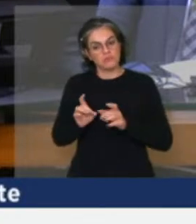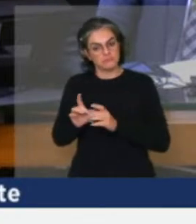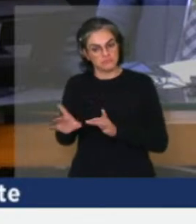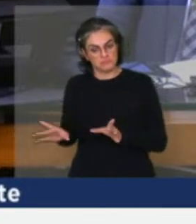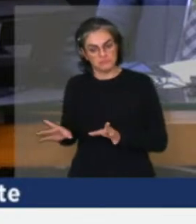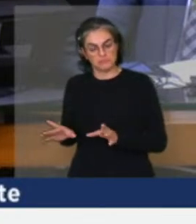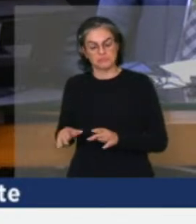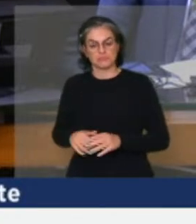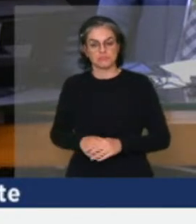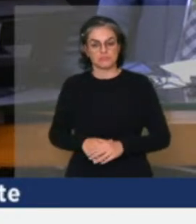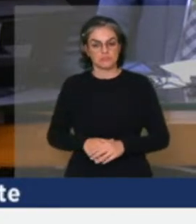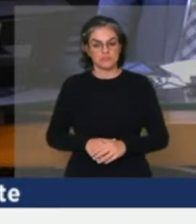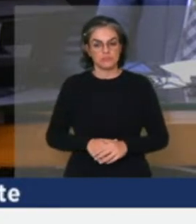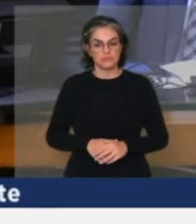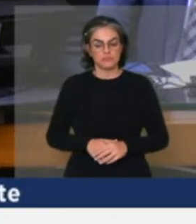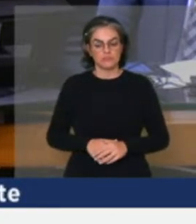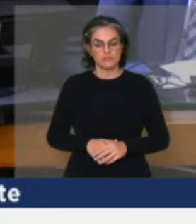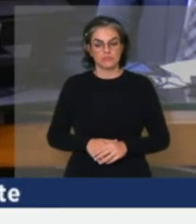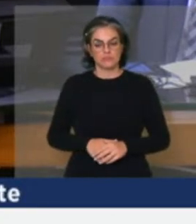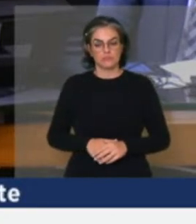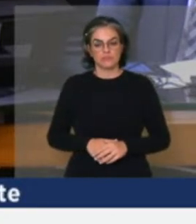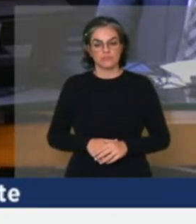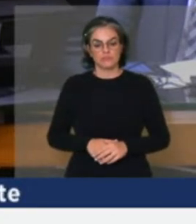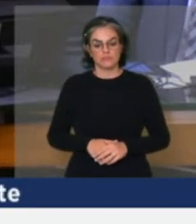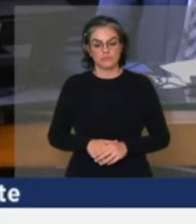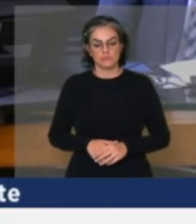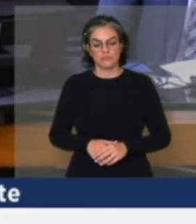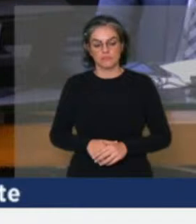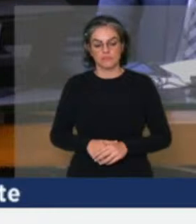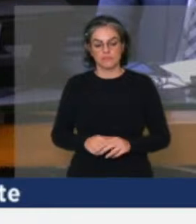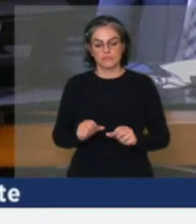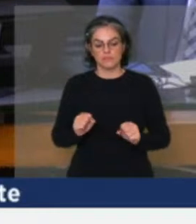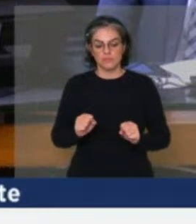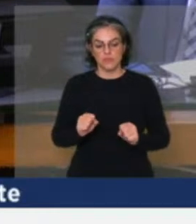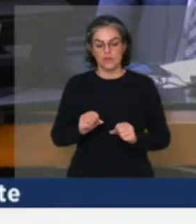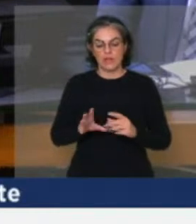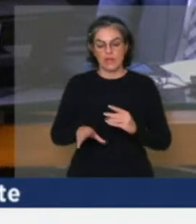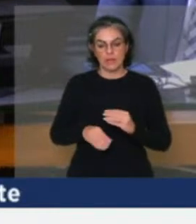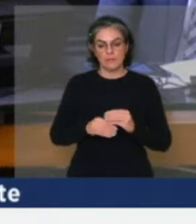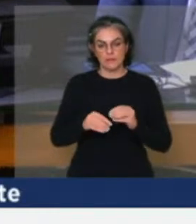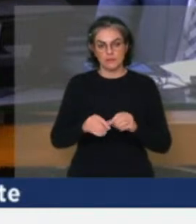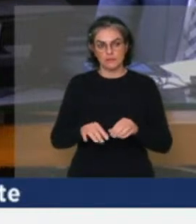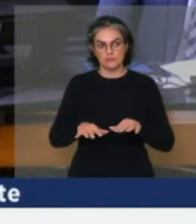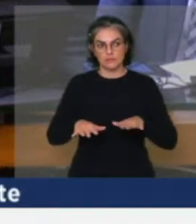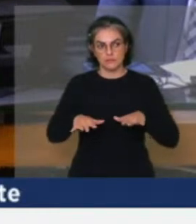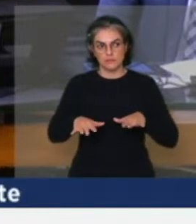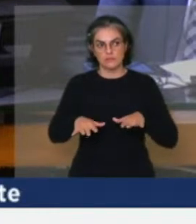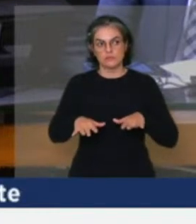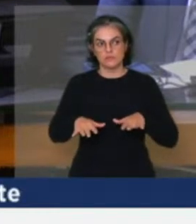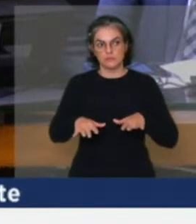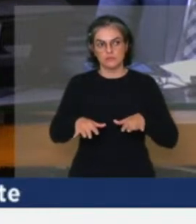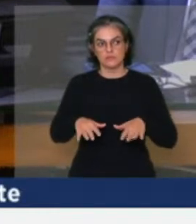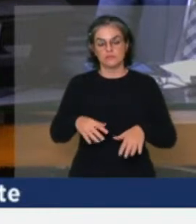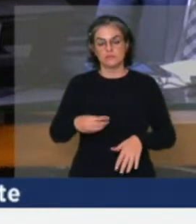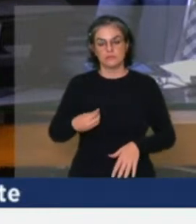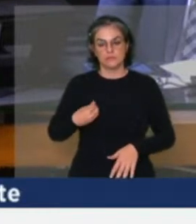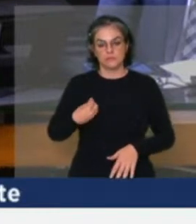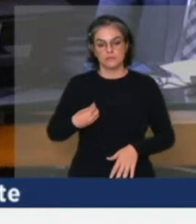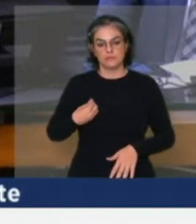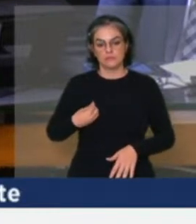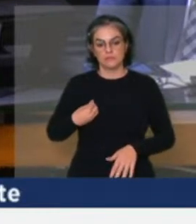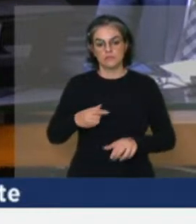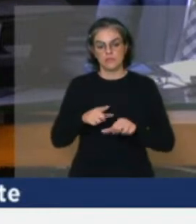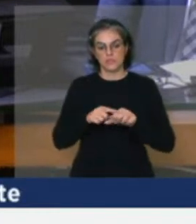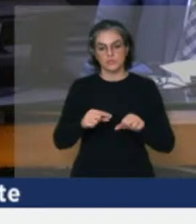5. Durante a discussão poderão ser oferecidas emendas em plenário, exigindo-se assim o quórum de iniciativa de que trata o artigo